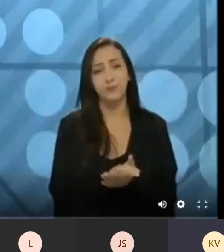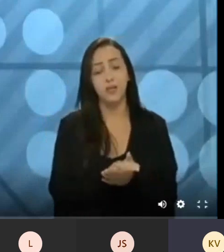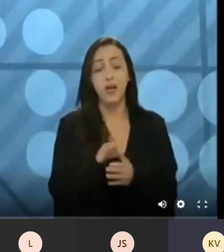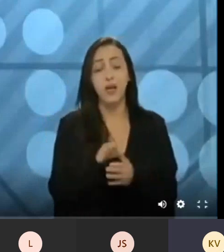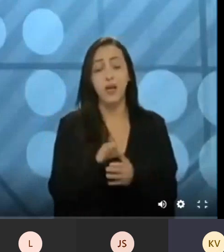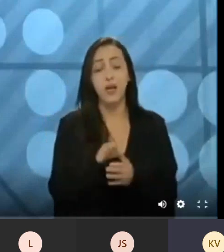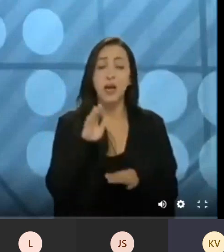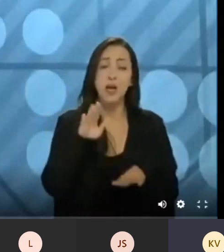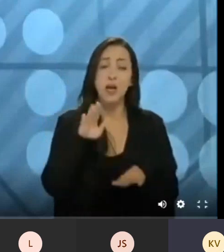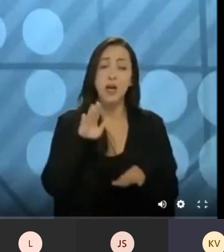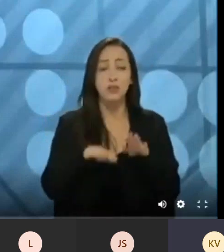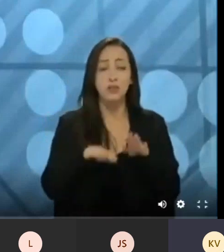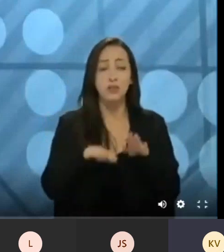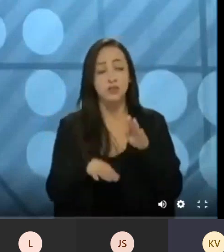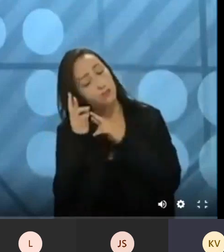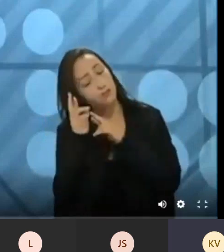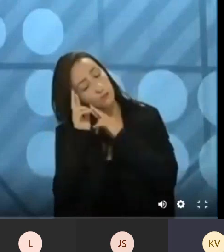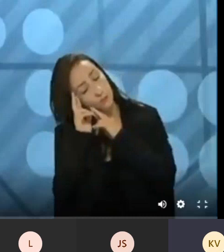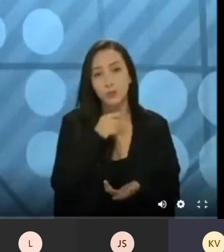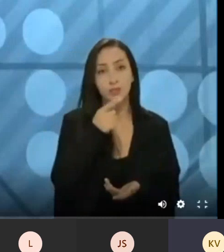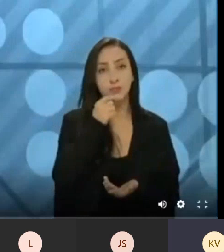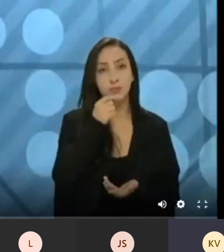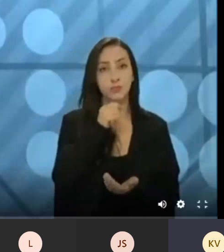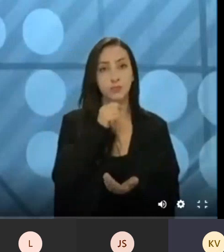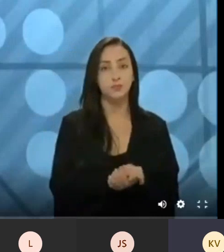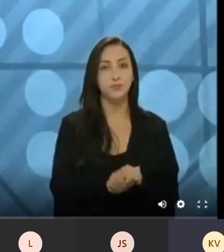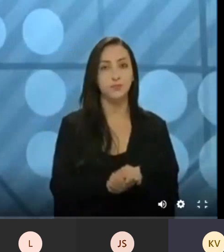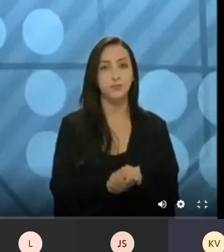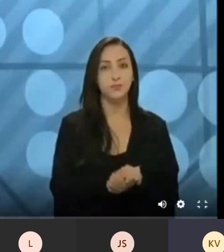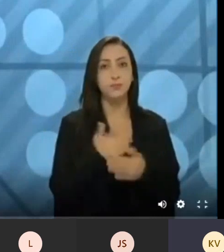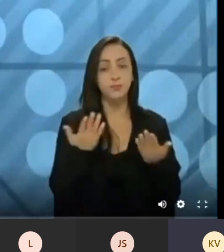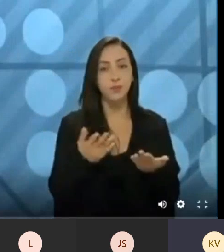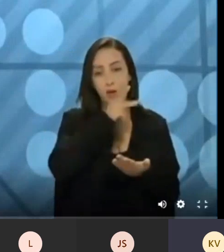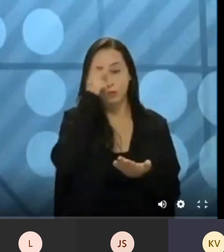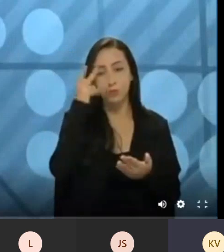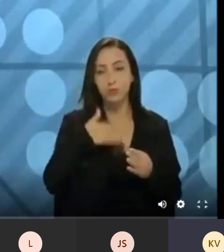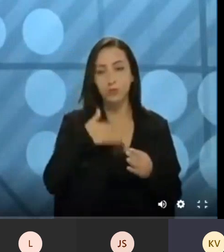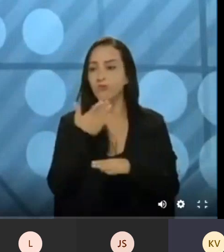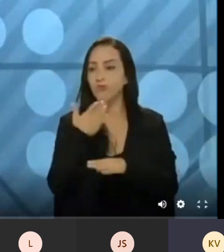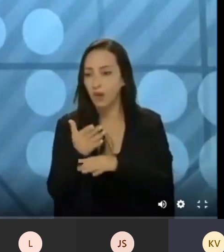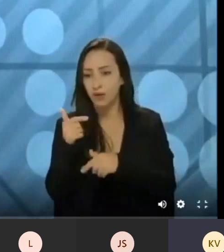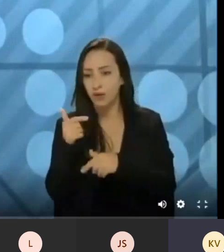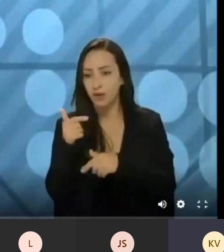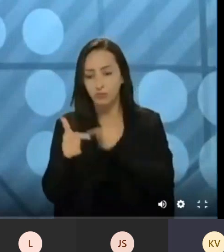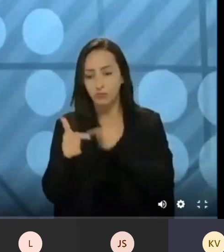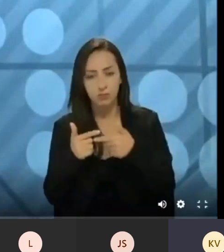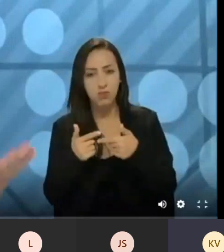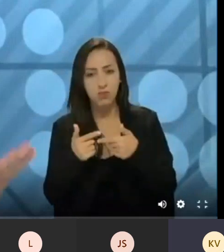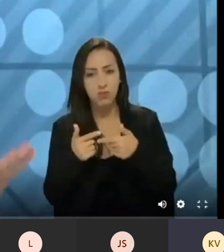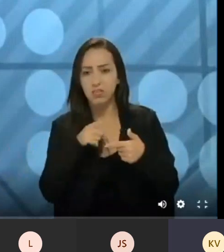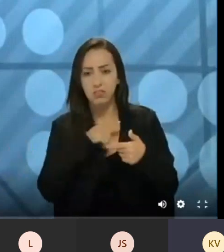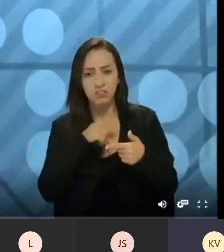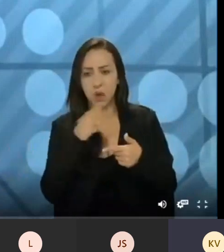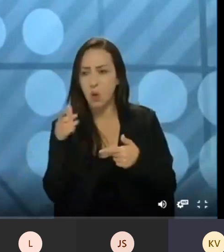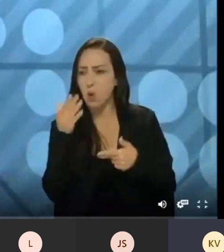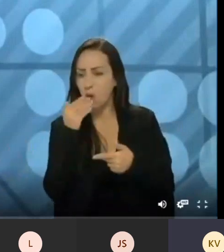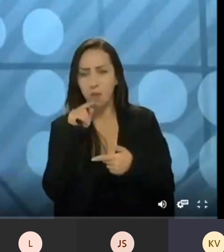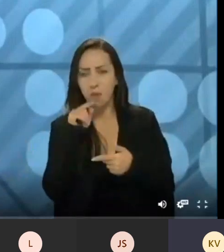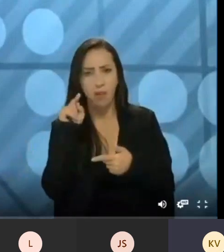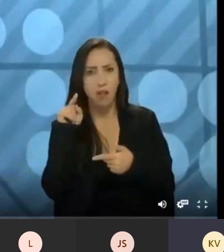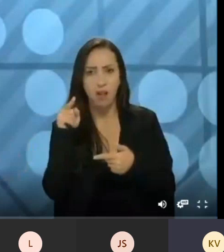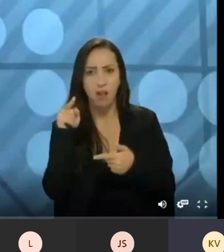descansar alguns minutos e retornar para o trabalho. Então, a pessoa já vai, leva qualquer coisa dentro da bolsa e